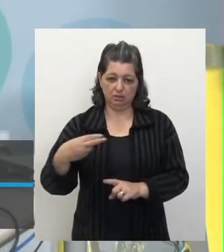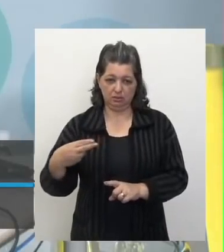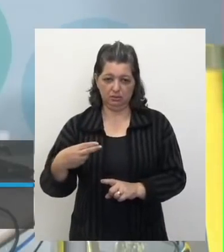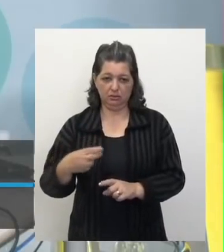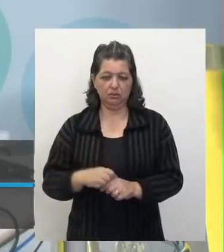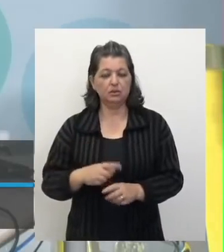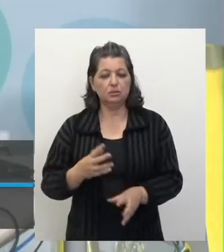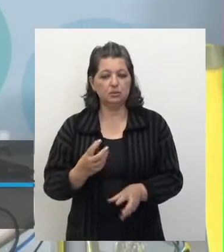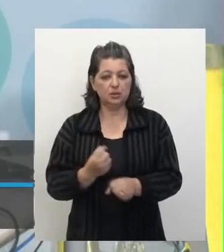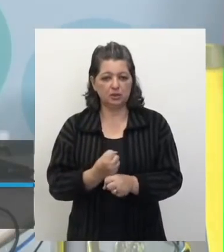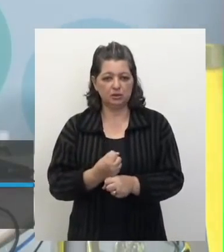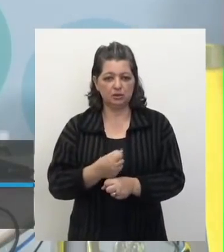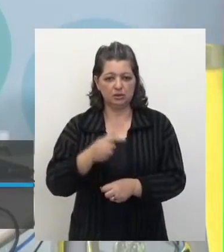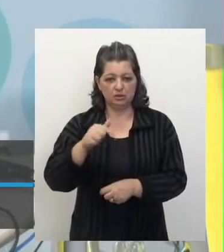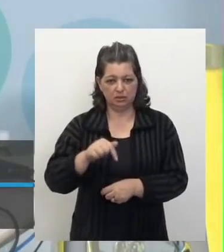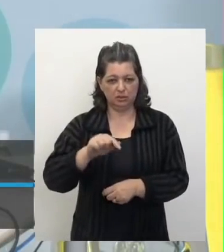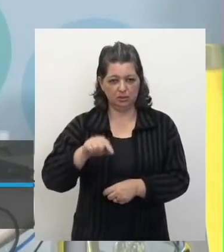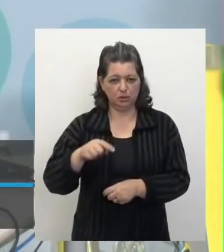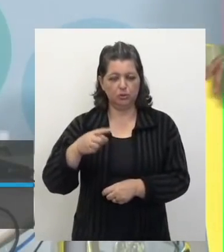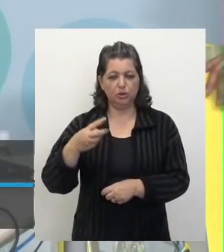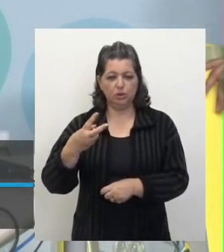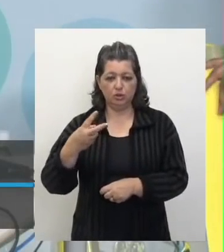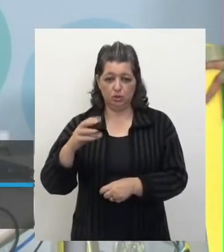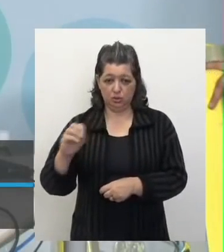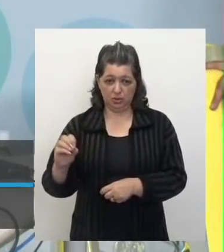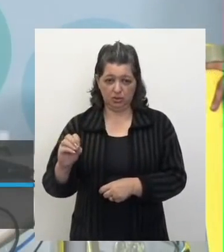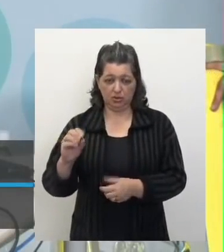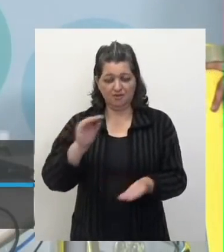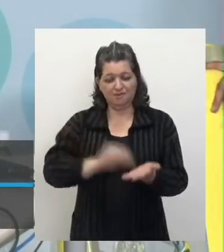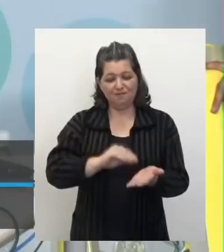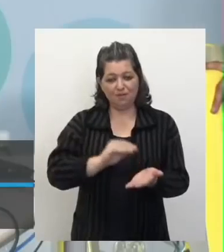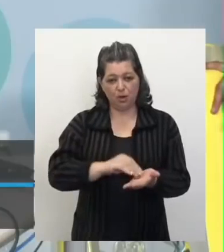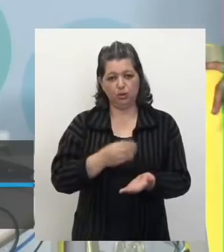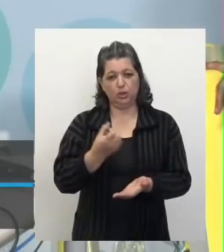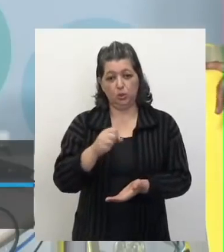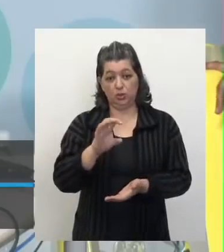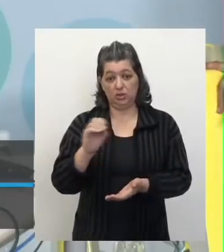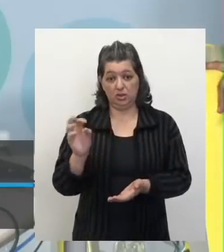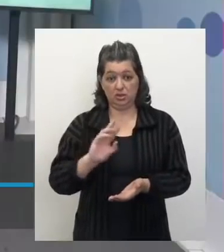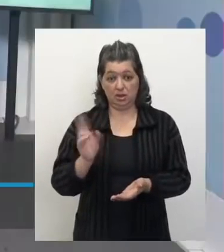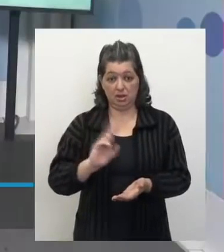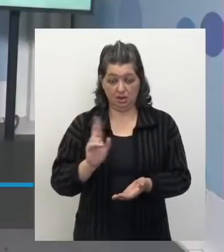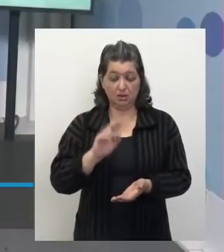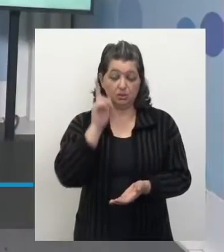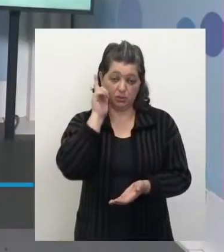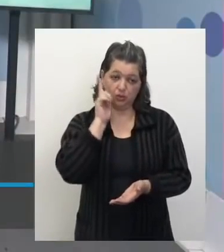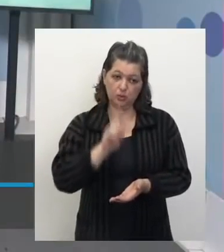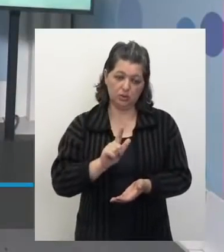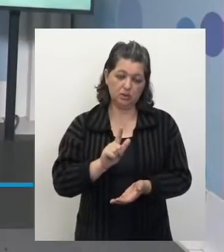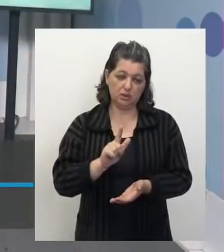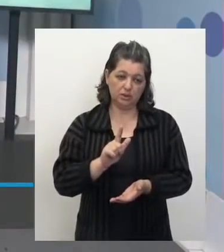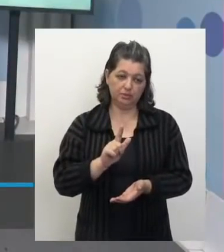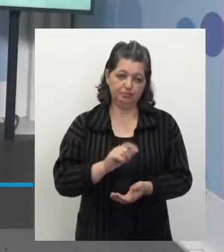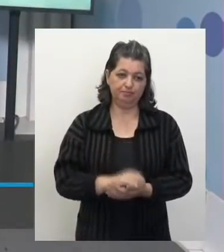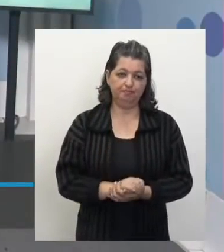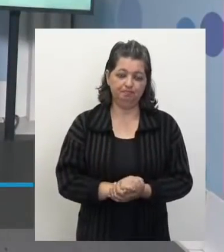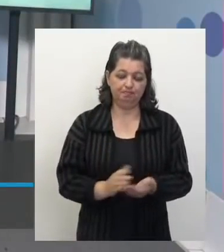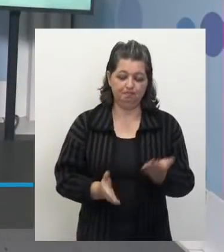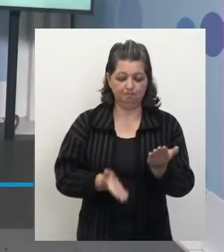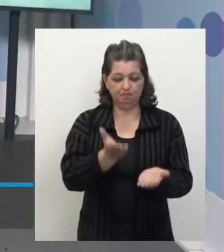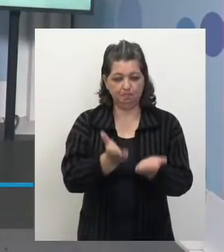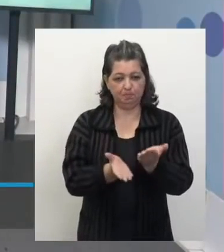Uma leitura com muita paciência, com muito jeito, tá? Lembrando, né, você aqui, você estudante, você aluno do